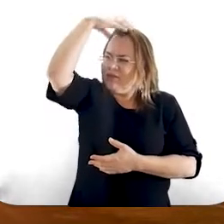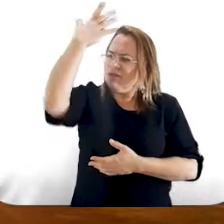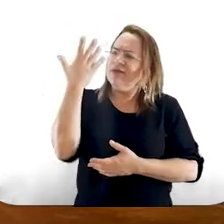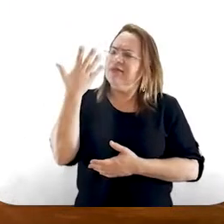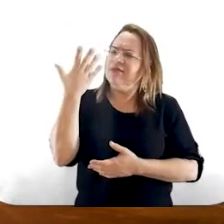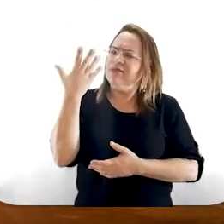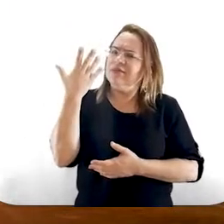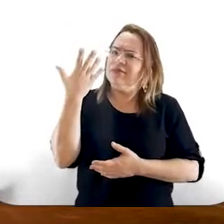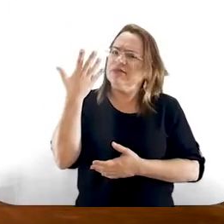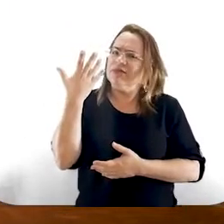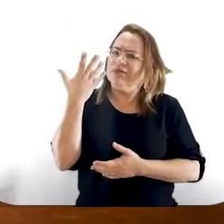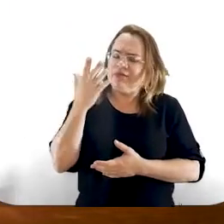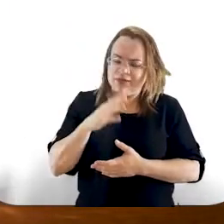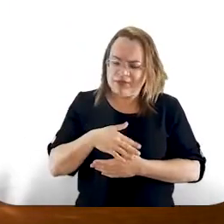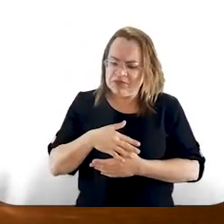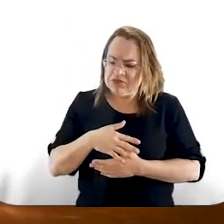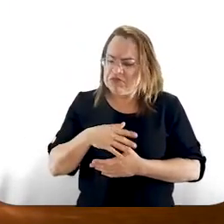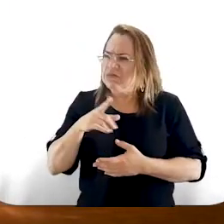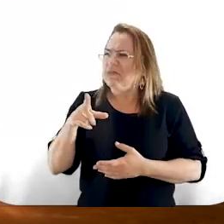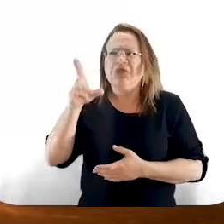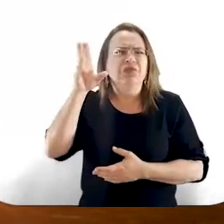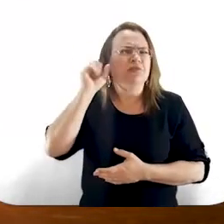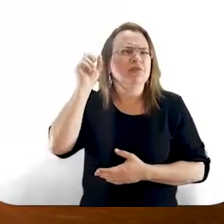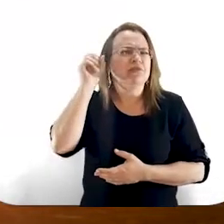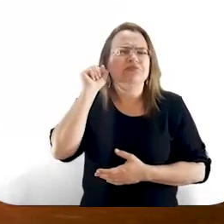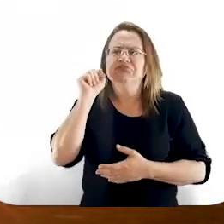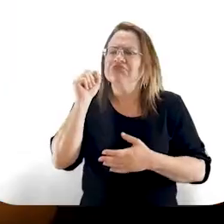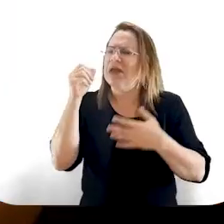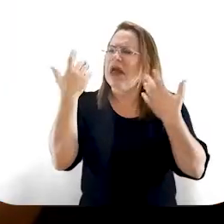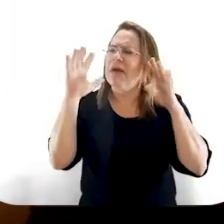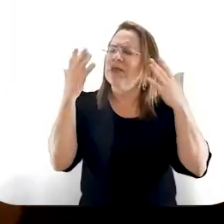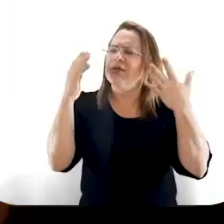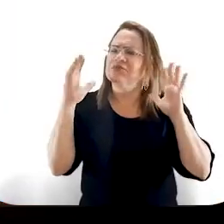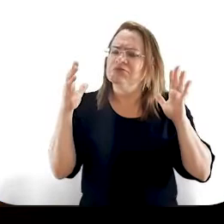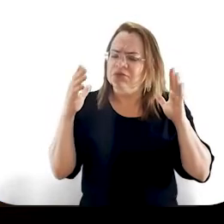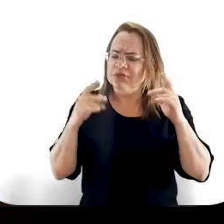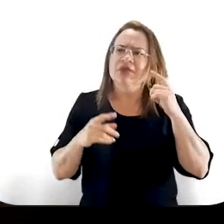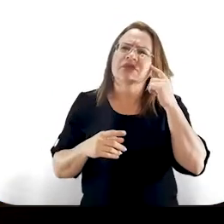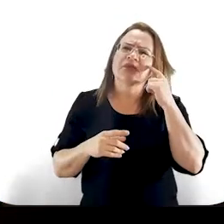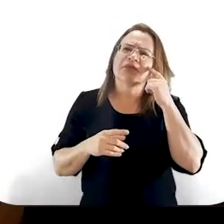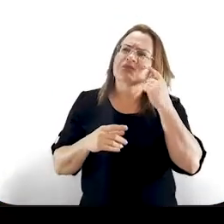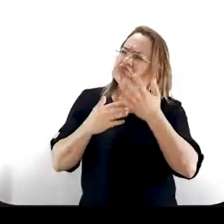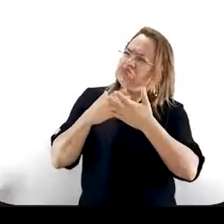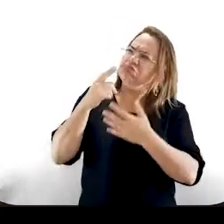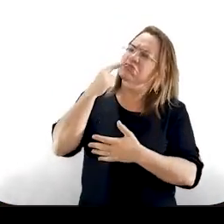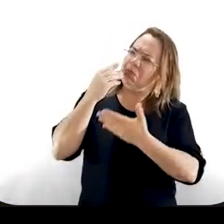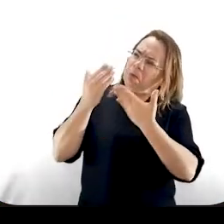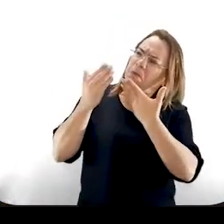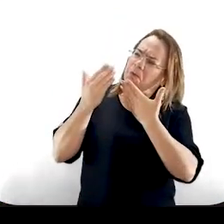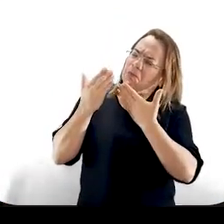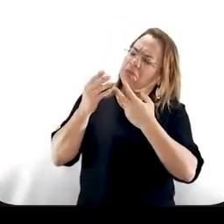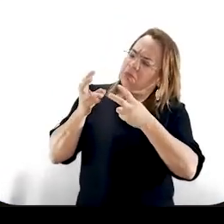o rei não conseguia ouvir aplausos nenhum. Começou a ficar desconfiado. Ele começou